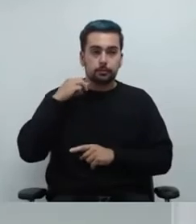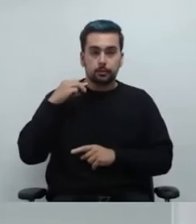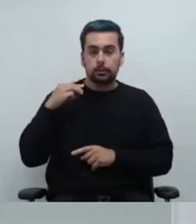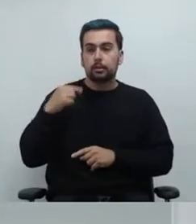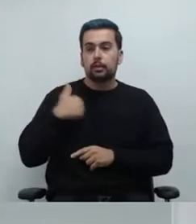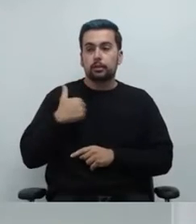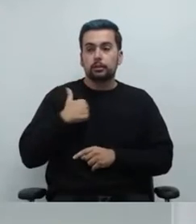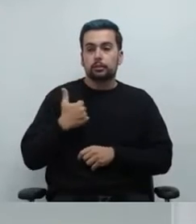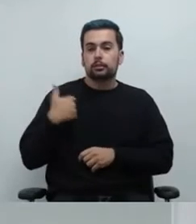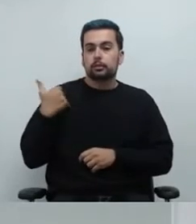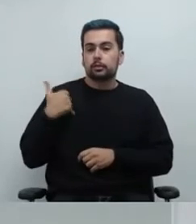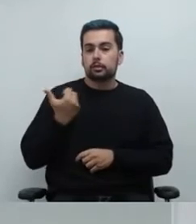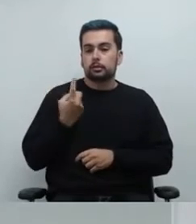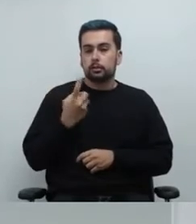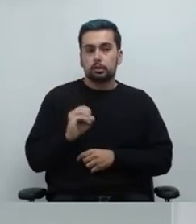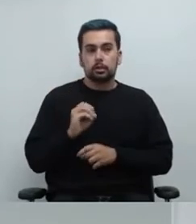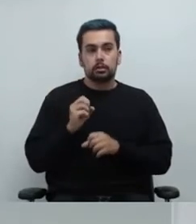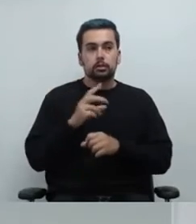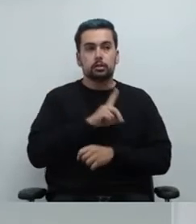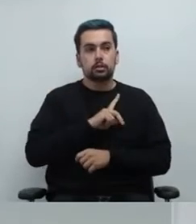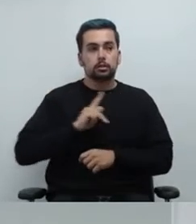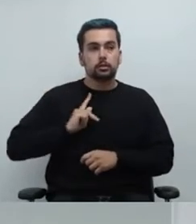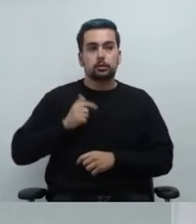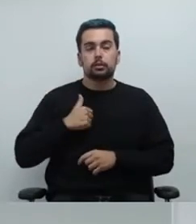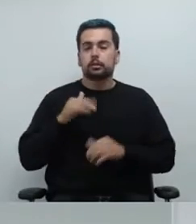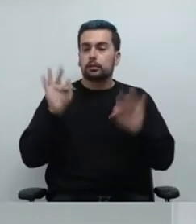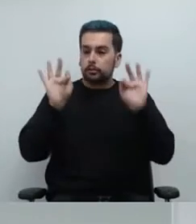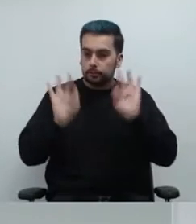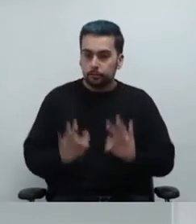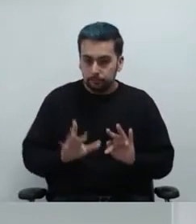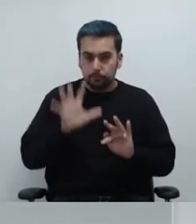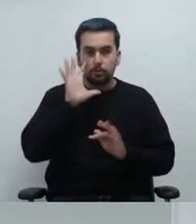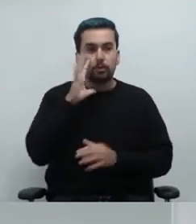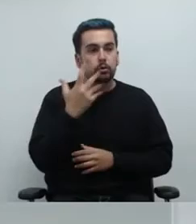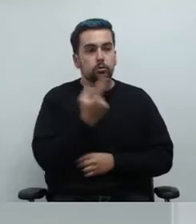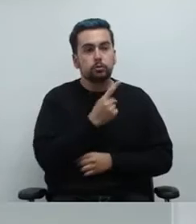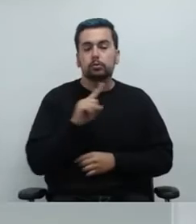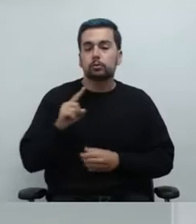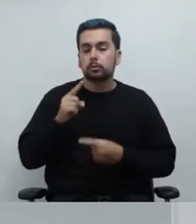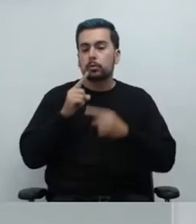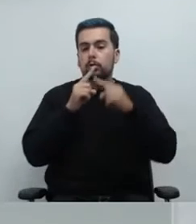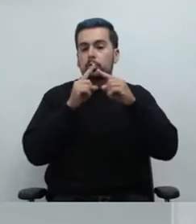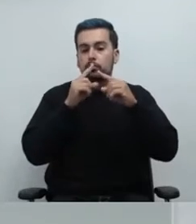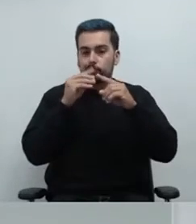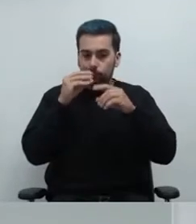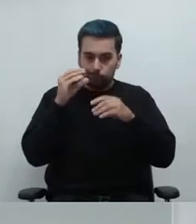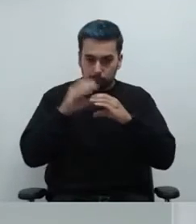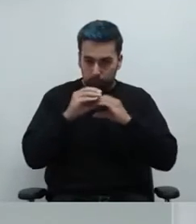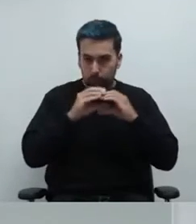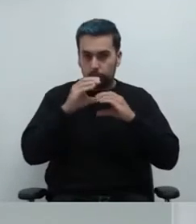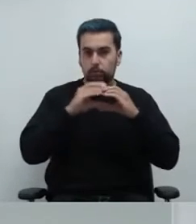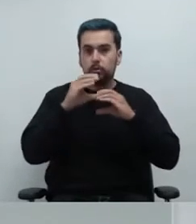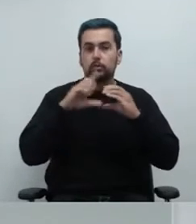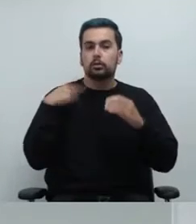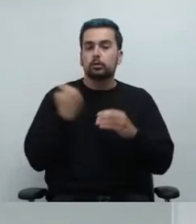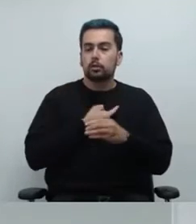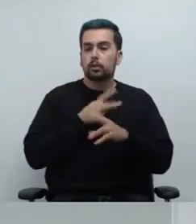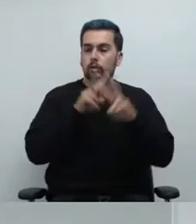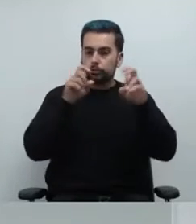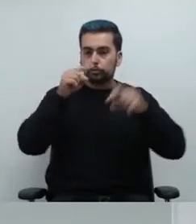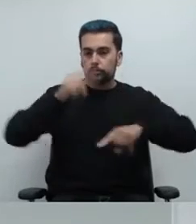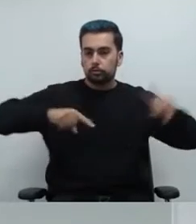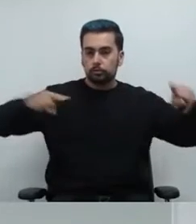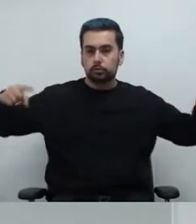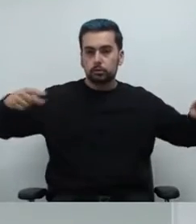10 anos de Defensoria Pública e fico bastante feliz com o resultado desse último concurso, que a gente pôde avançar na pauta da